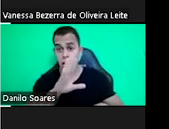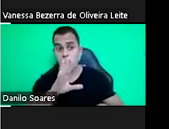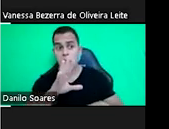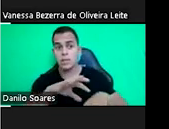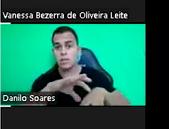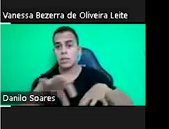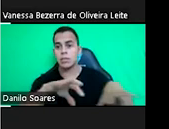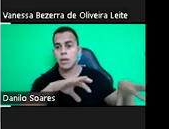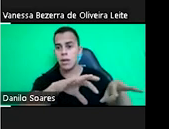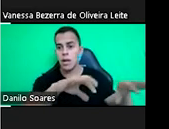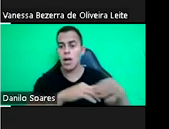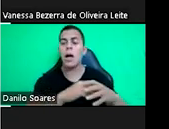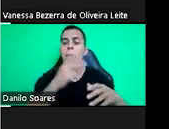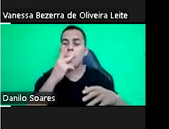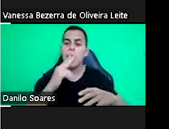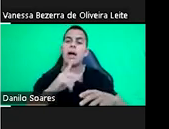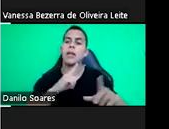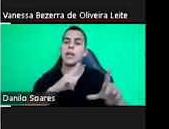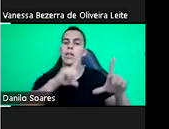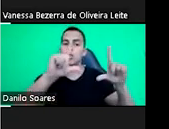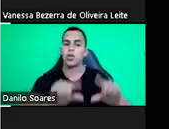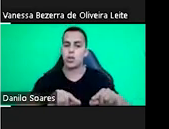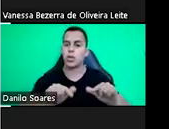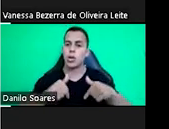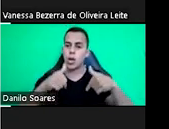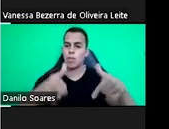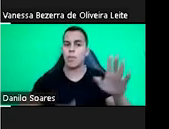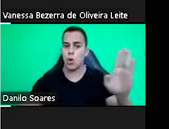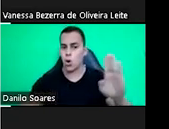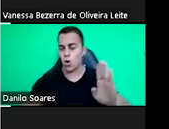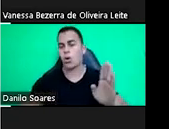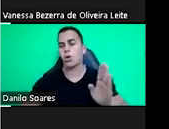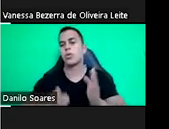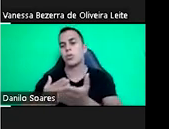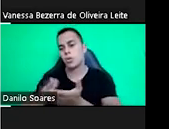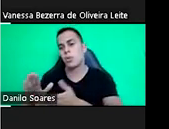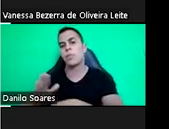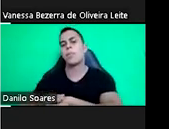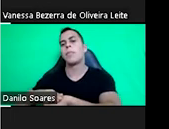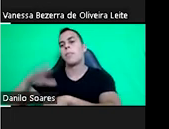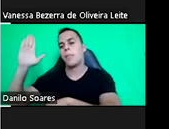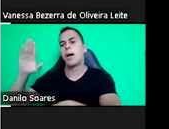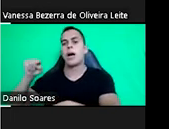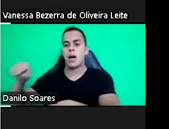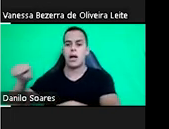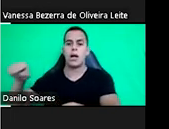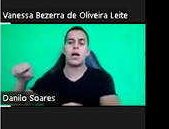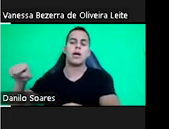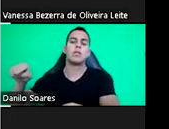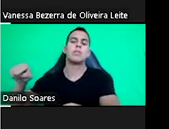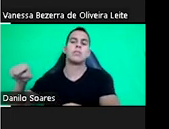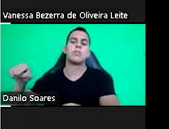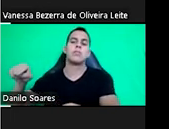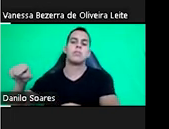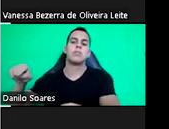mais heterogêneo diminui o espaço de atuação da biologia e aí sobra um espaço maior de atuação para